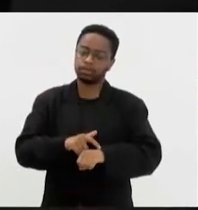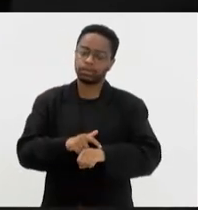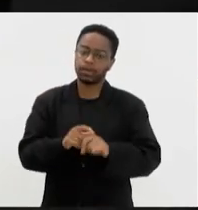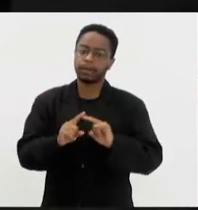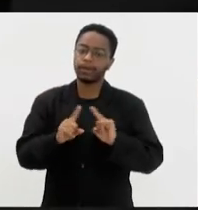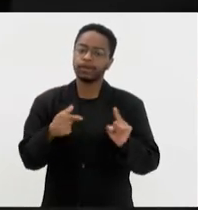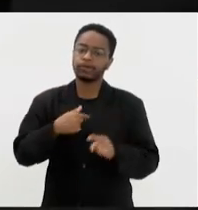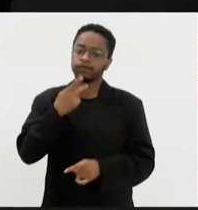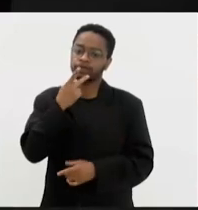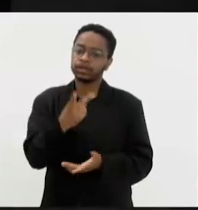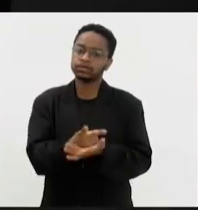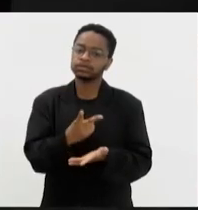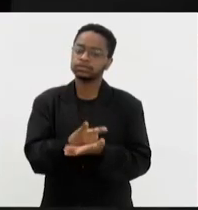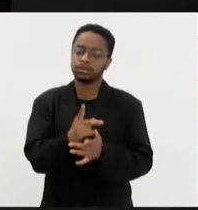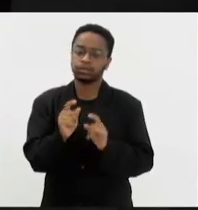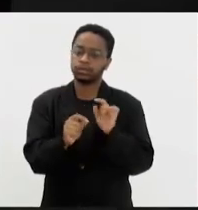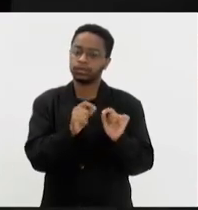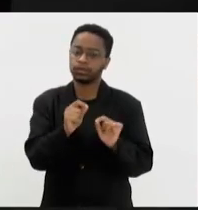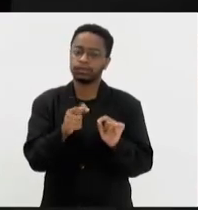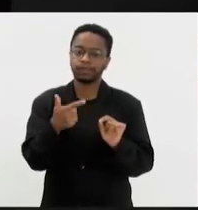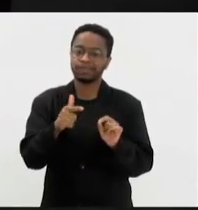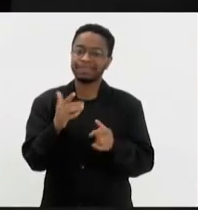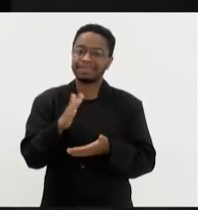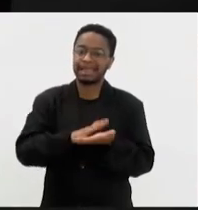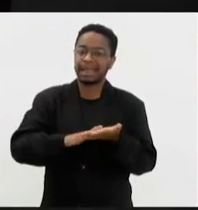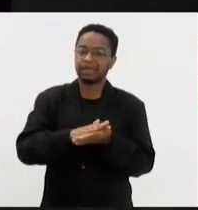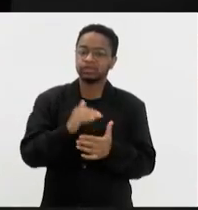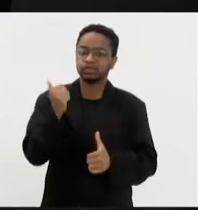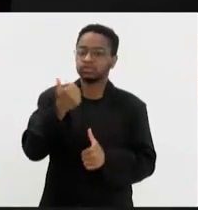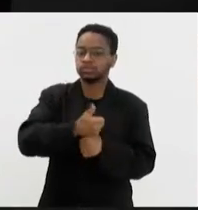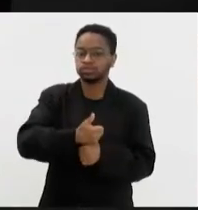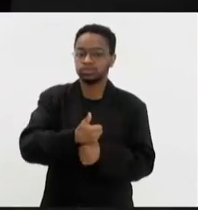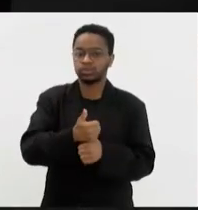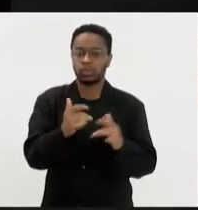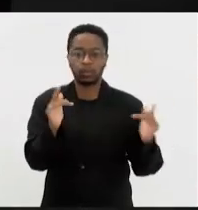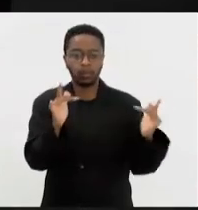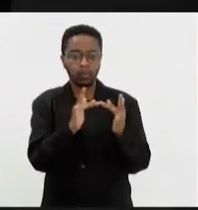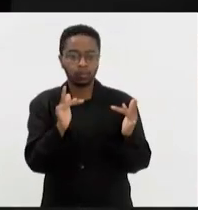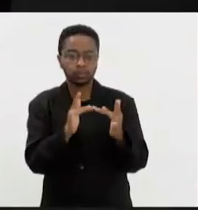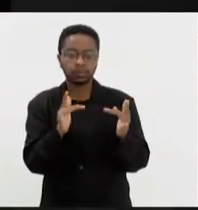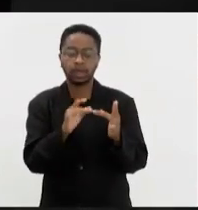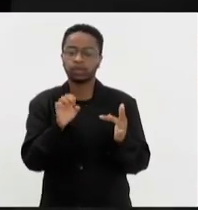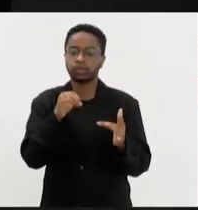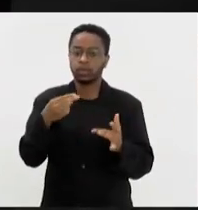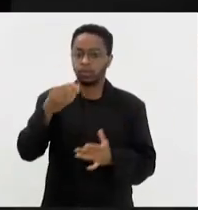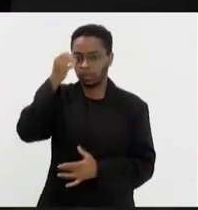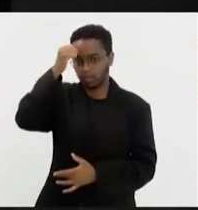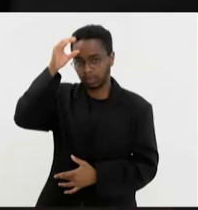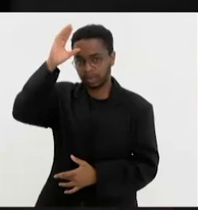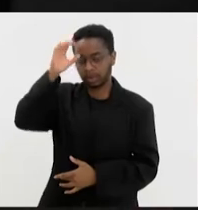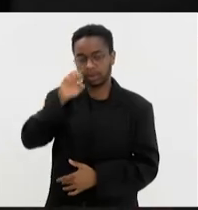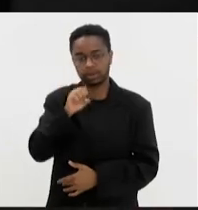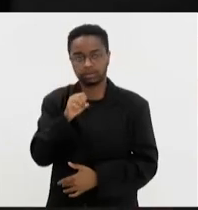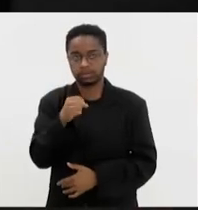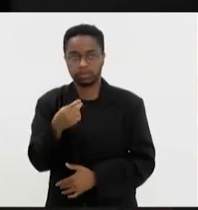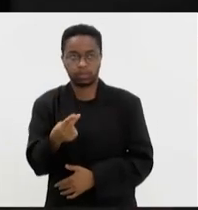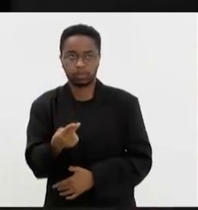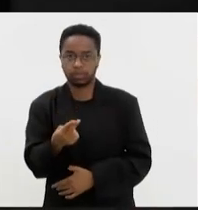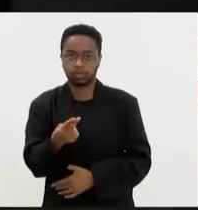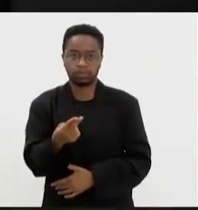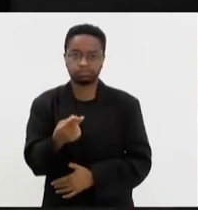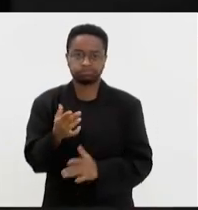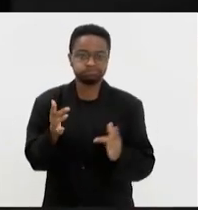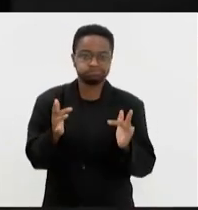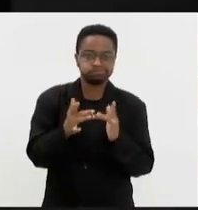dizer que eh nada substitui o contato o conhecimento ah a